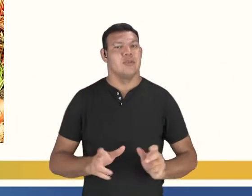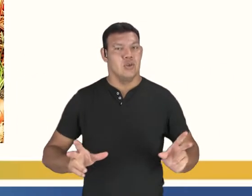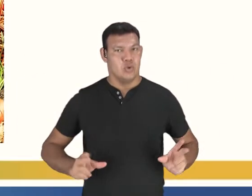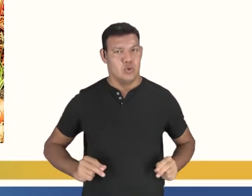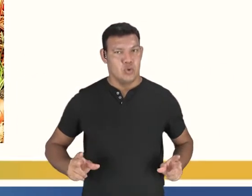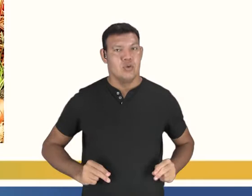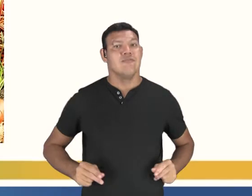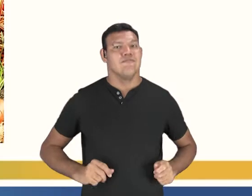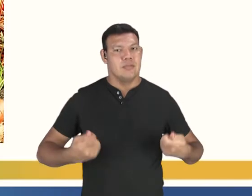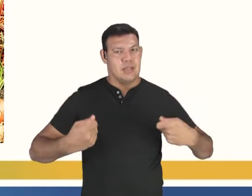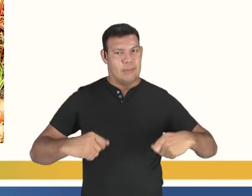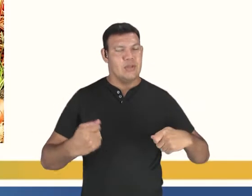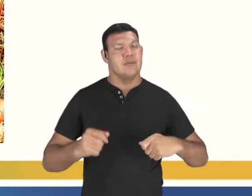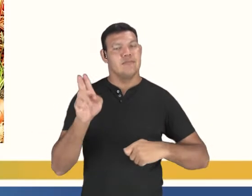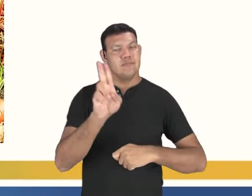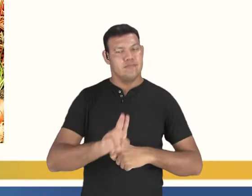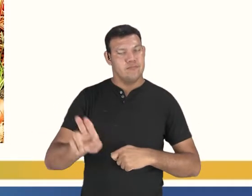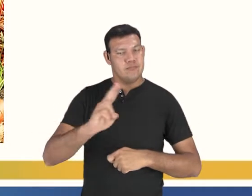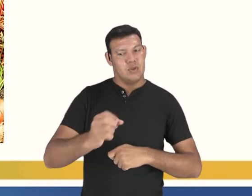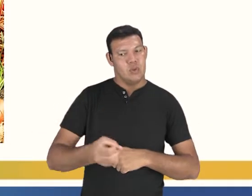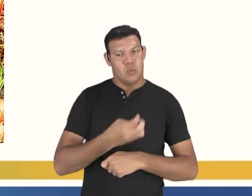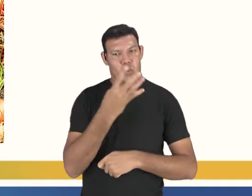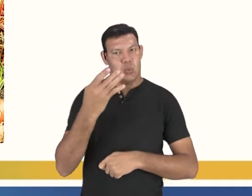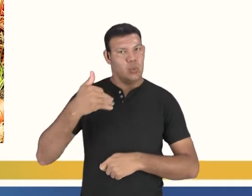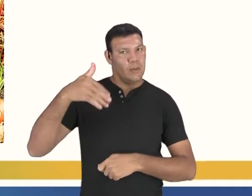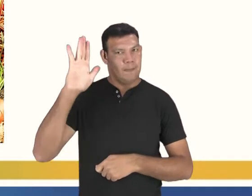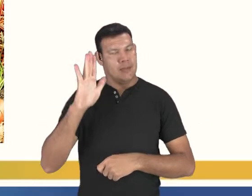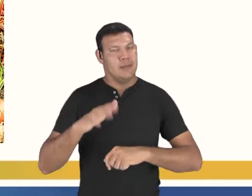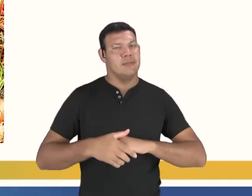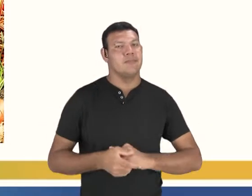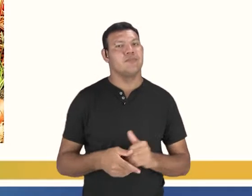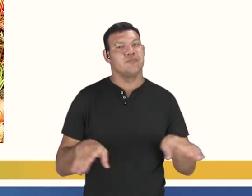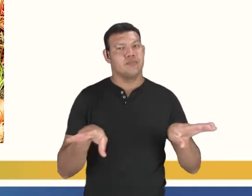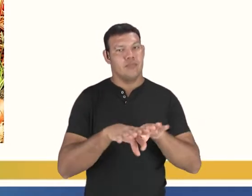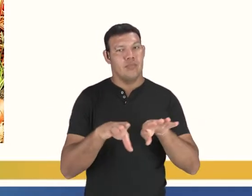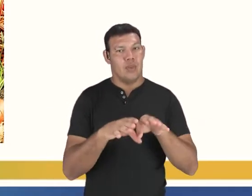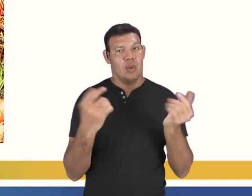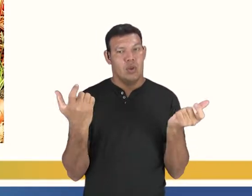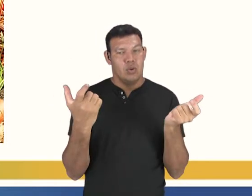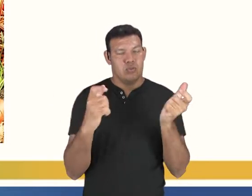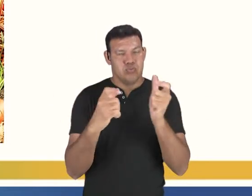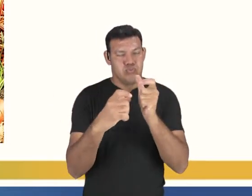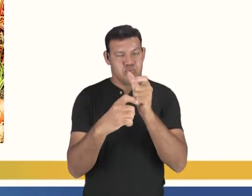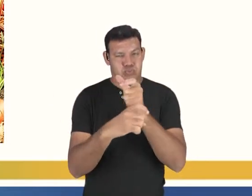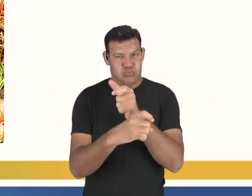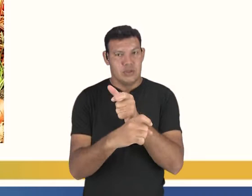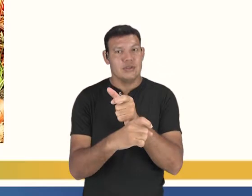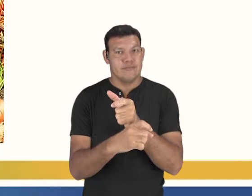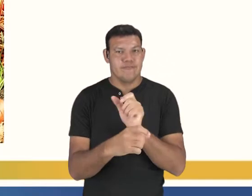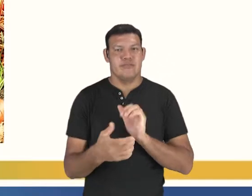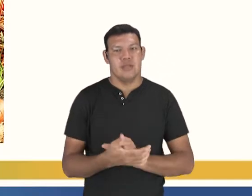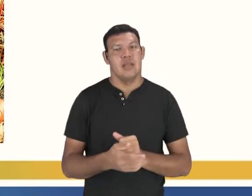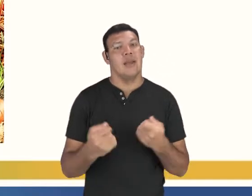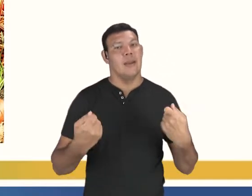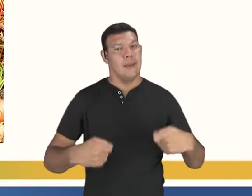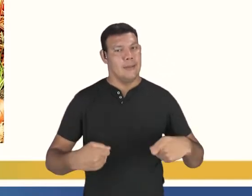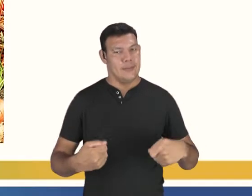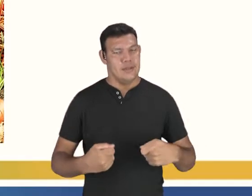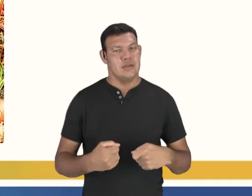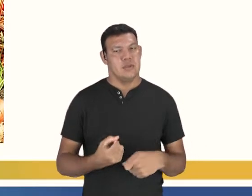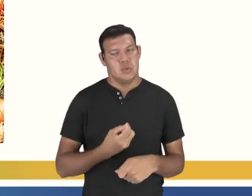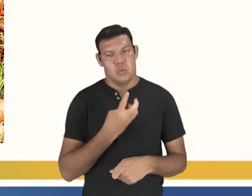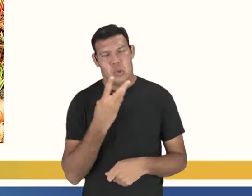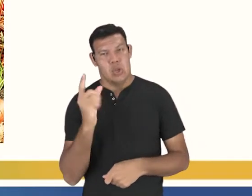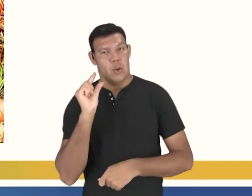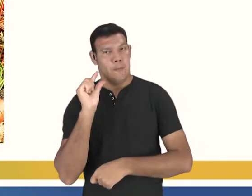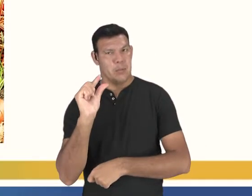corpo precisa em maior quantidade, tá? E nós temos também os micronutrientes, né, que são aqueles necessários em pequenas